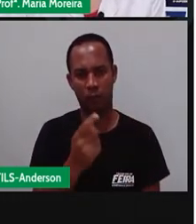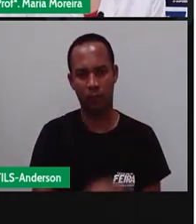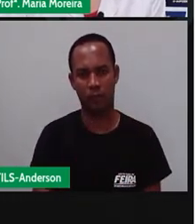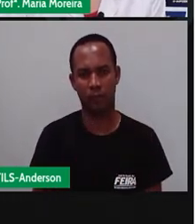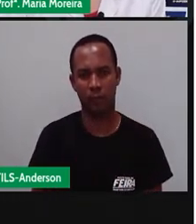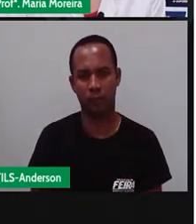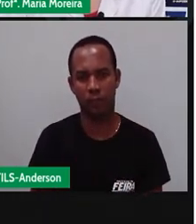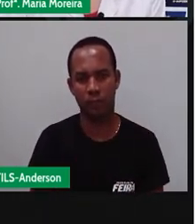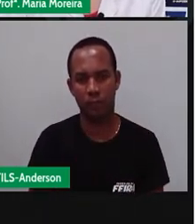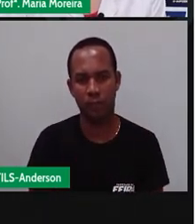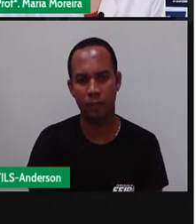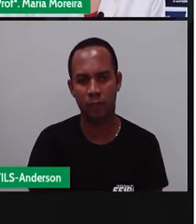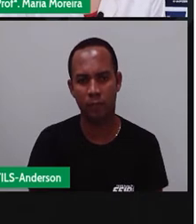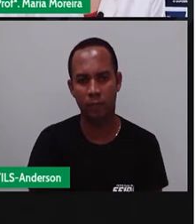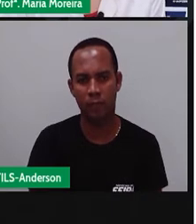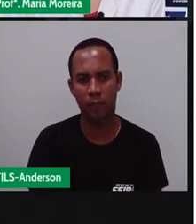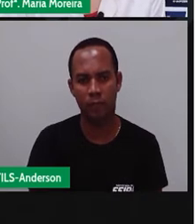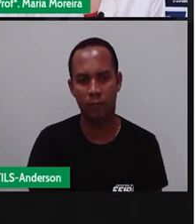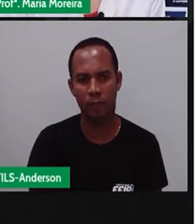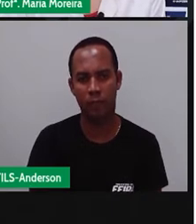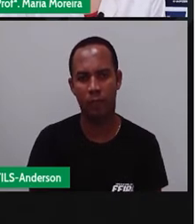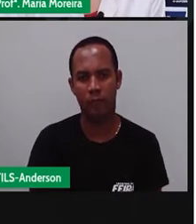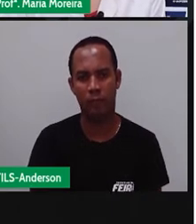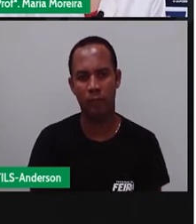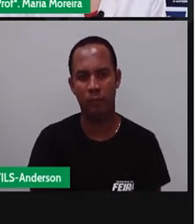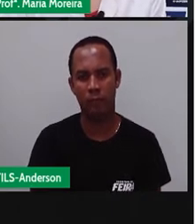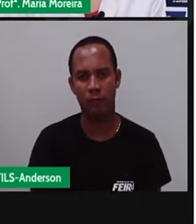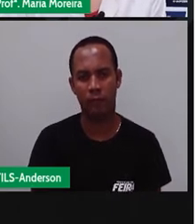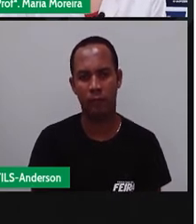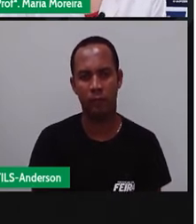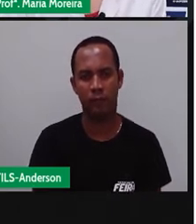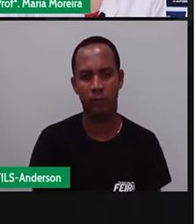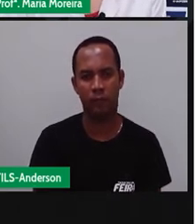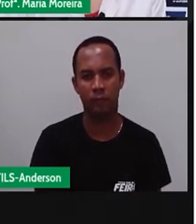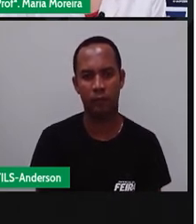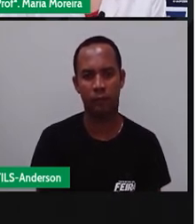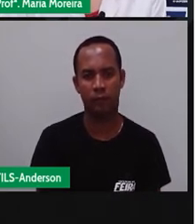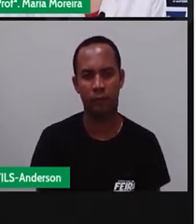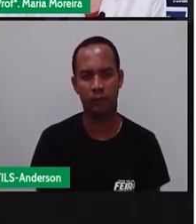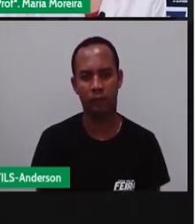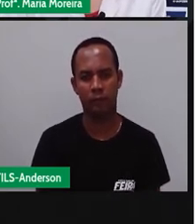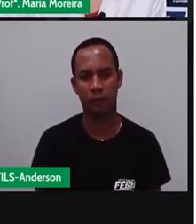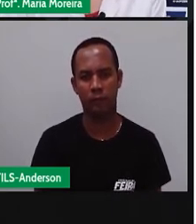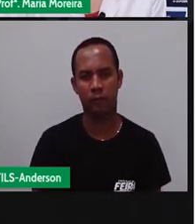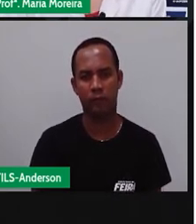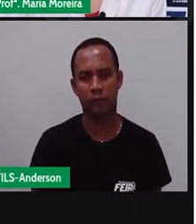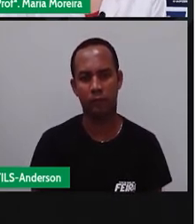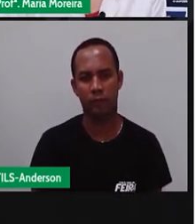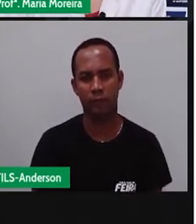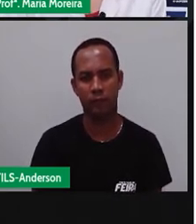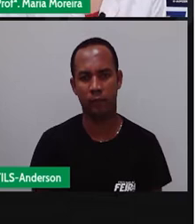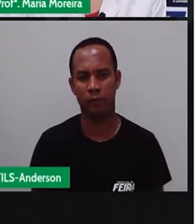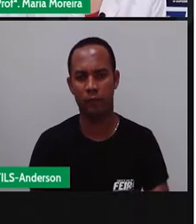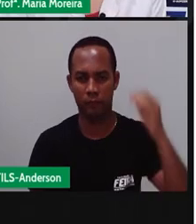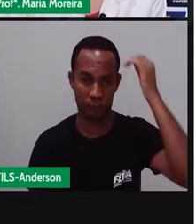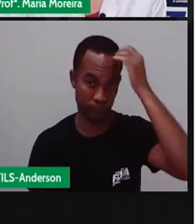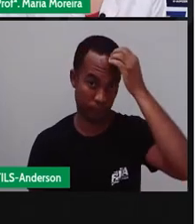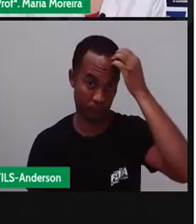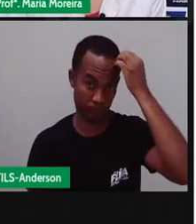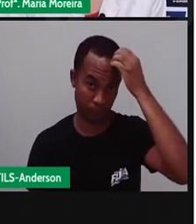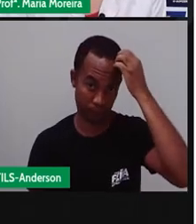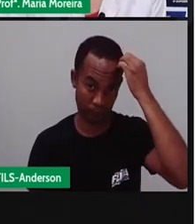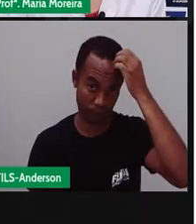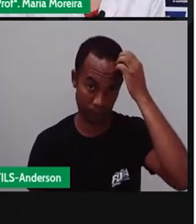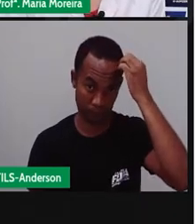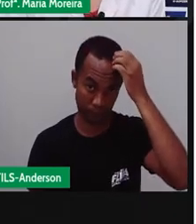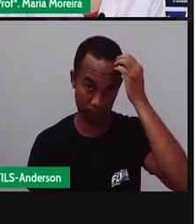A, né? B, A, C, A. Pronto. Aí, acabaram as